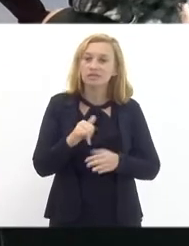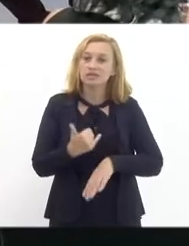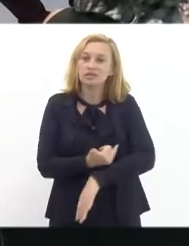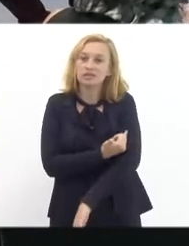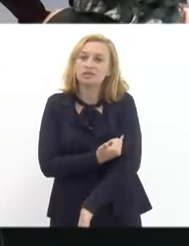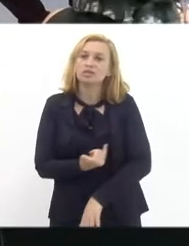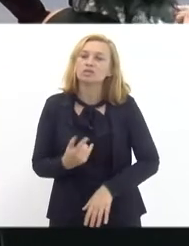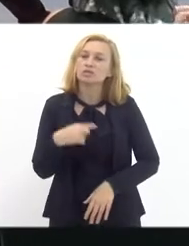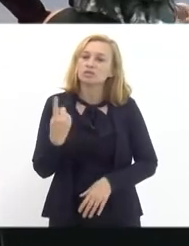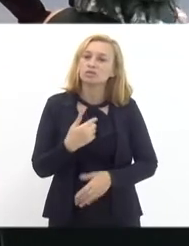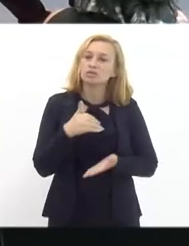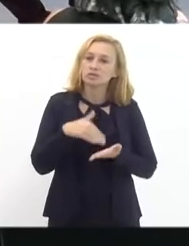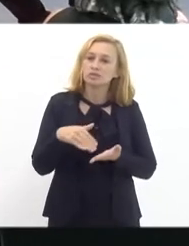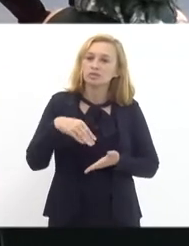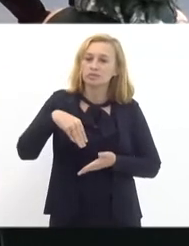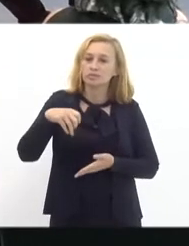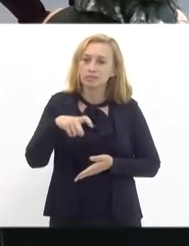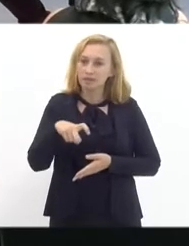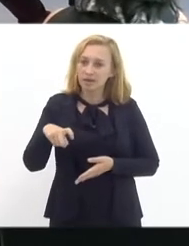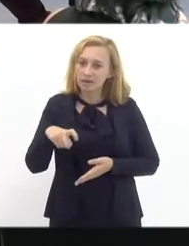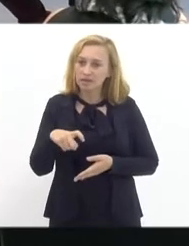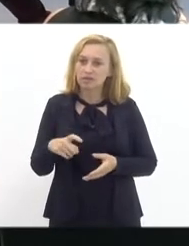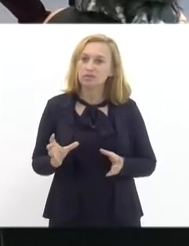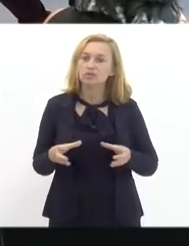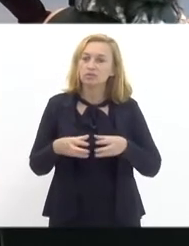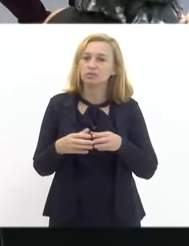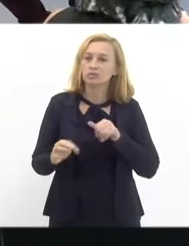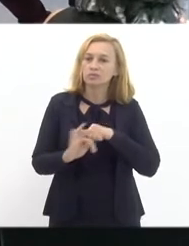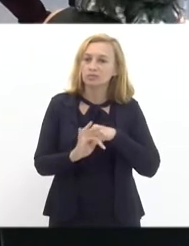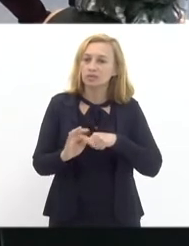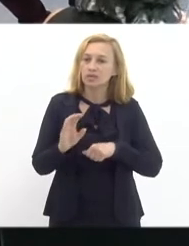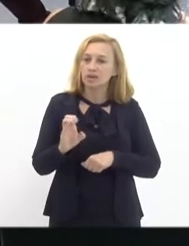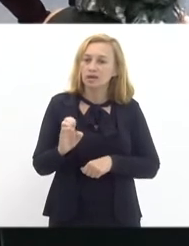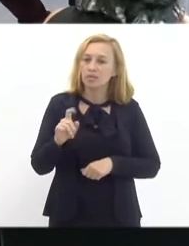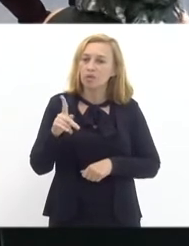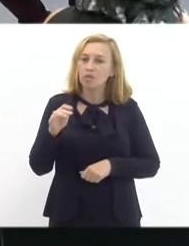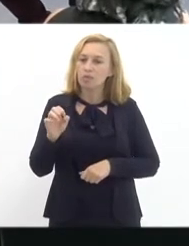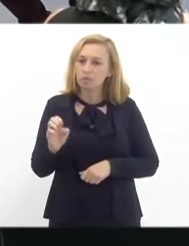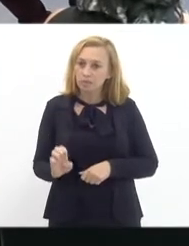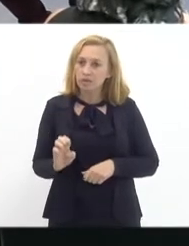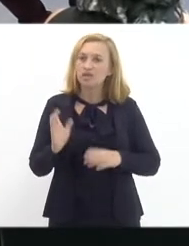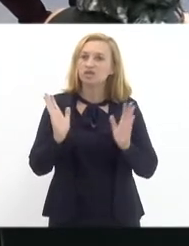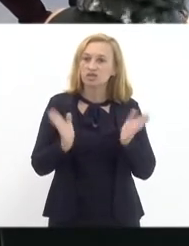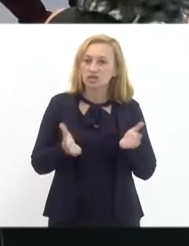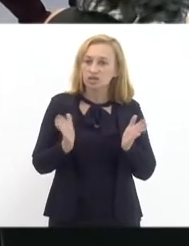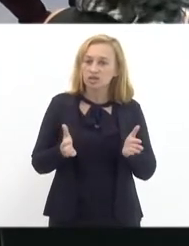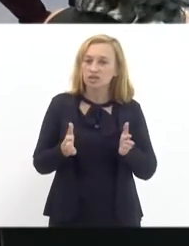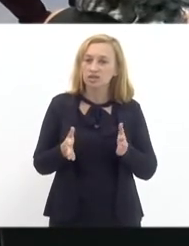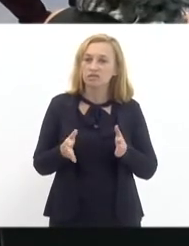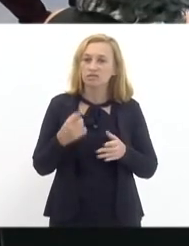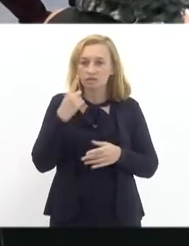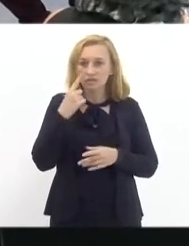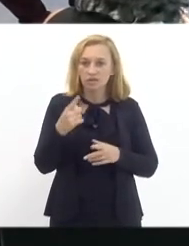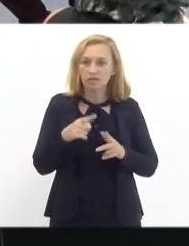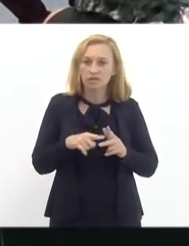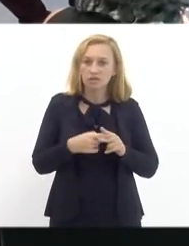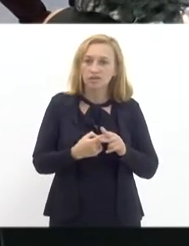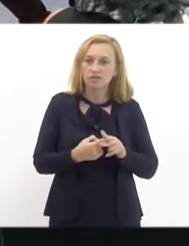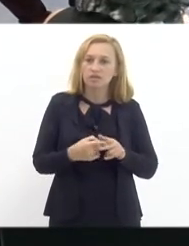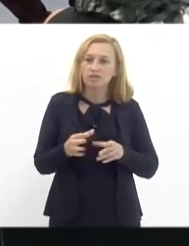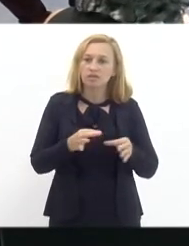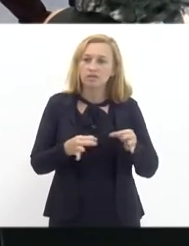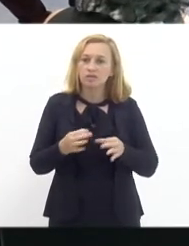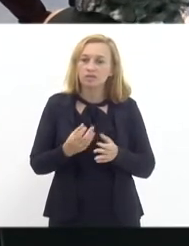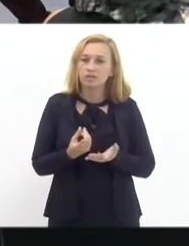com o nosso secretário Max Lemos e com a equipe técnica da EMOP, e já está sendo feita a atualização da planilha